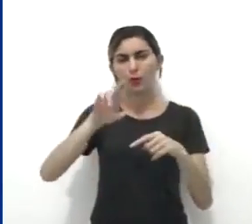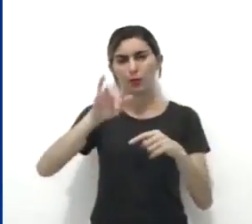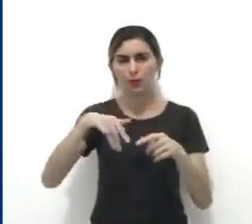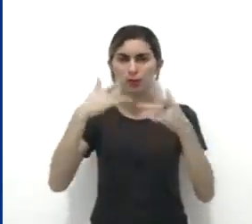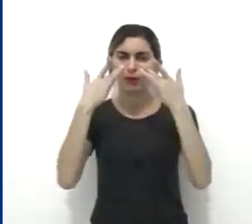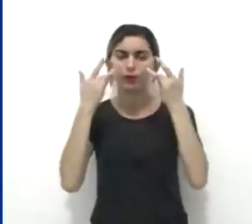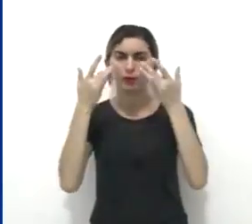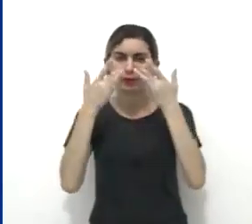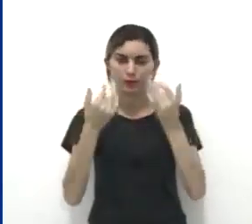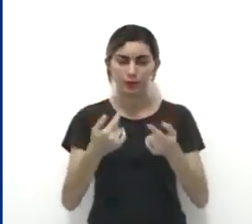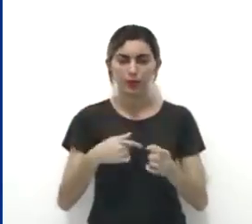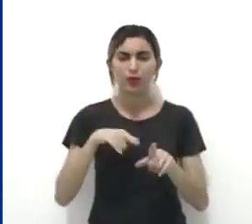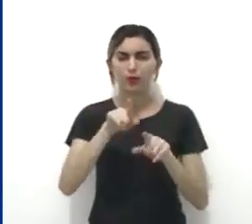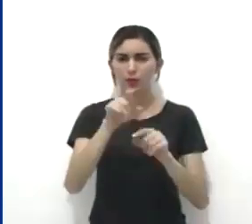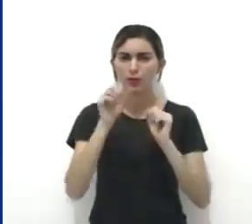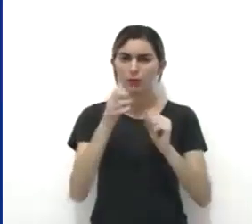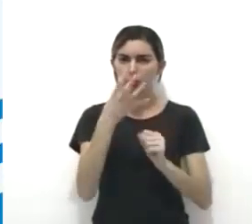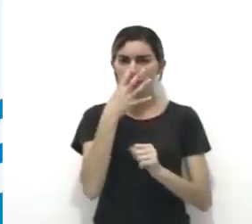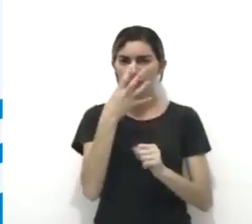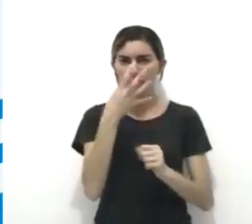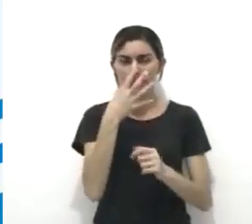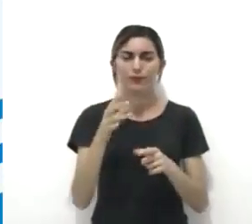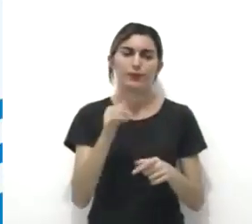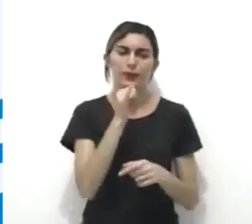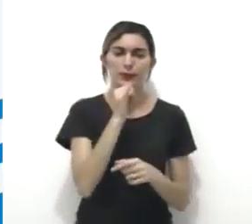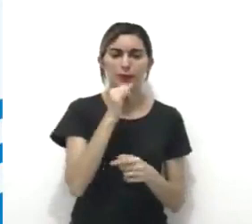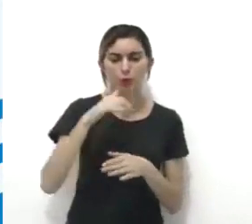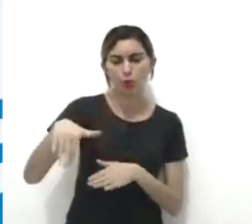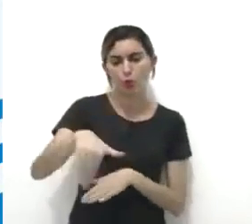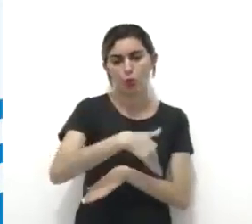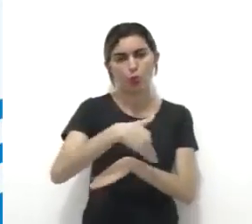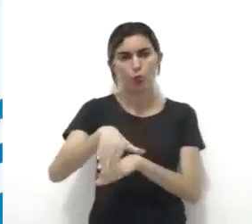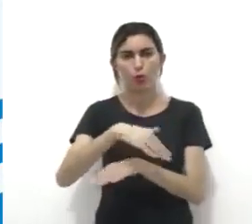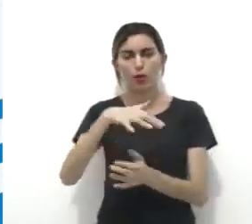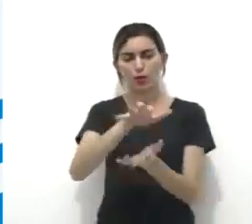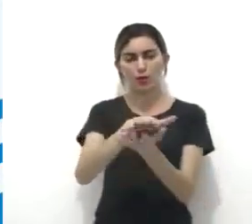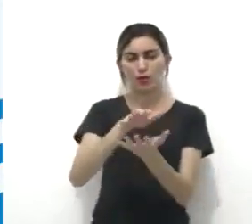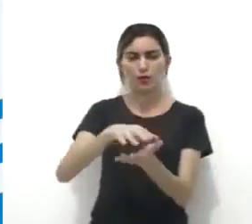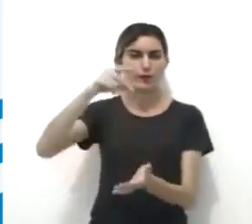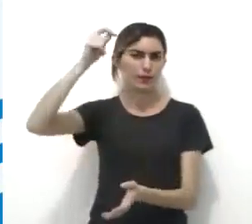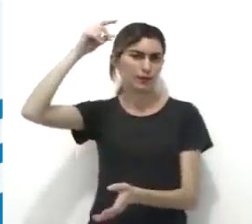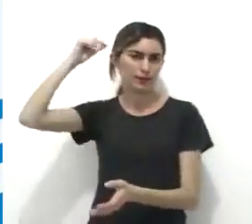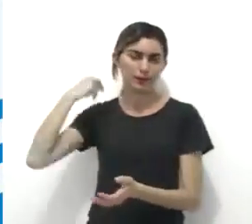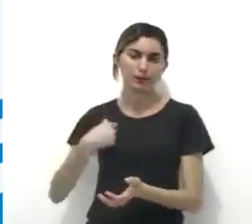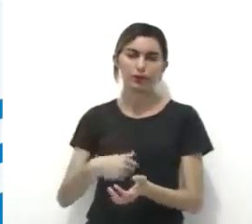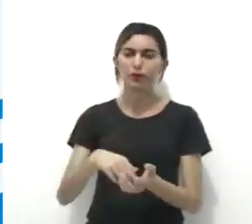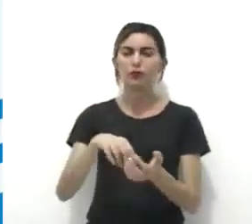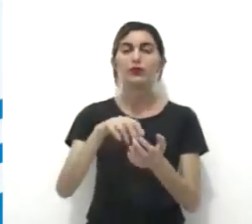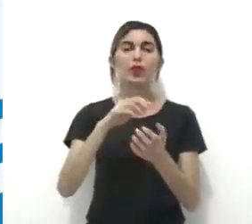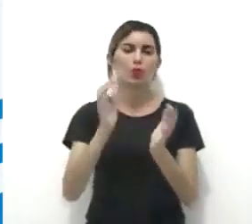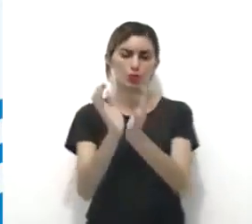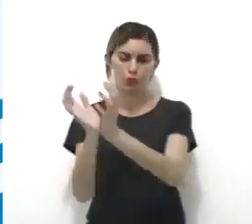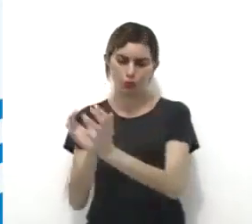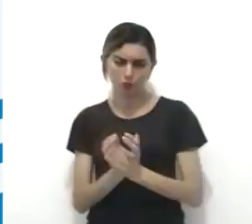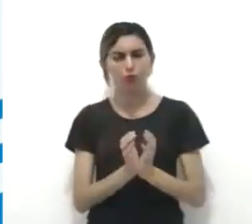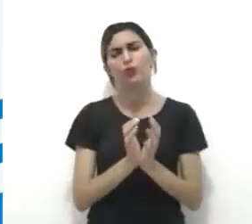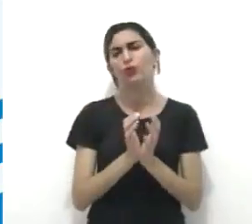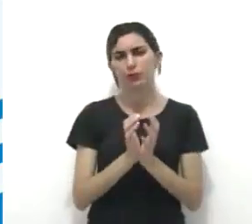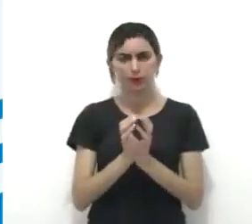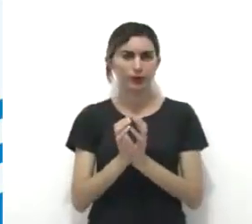primitiva e teatro. E se vocês podem observar, por exemplo, nas ruas do Recife Antigo, vários